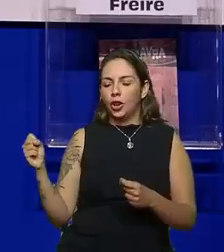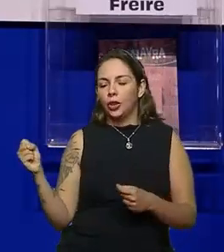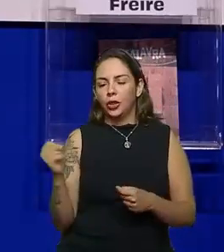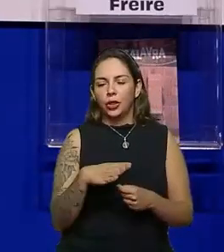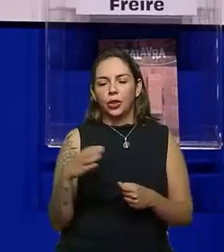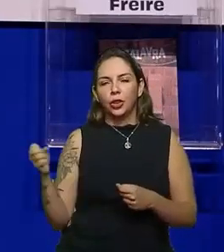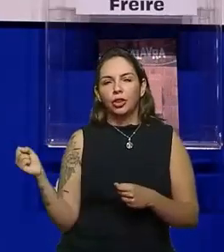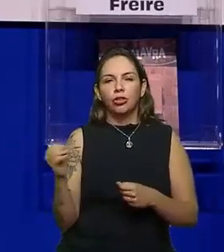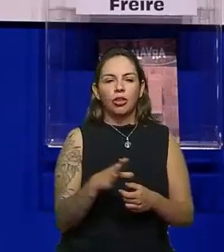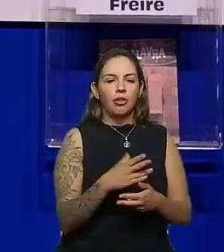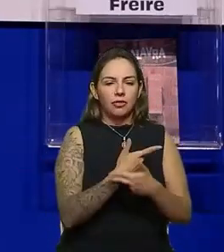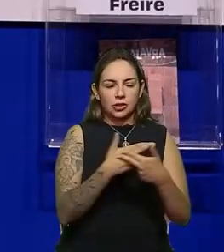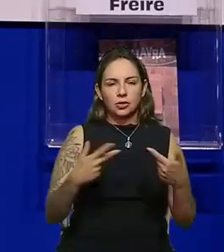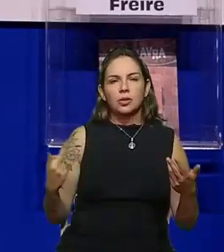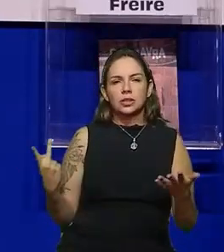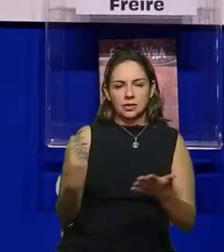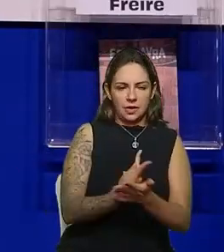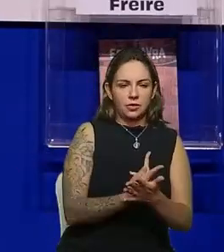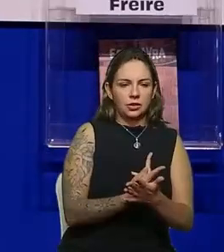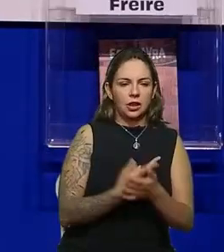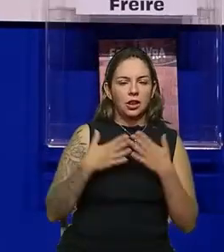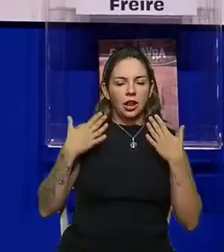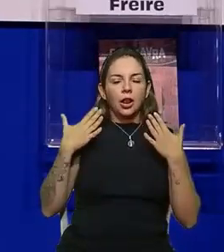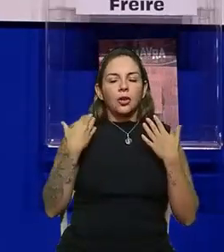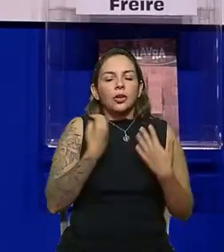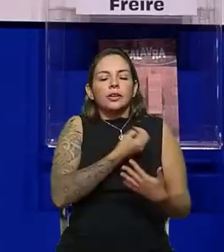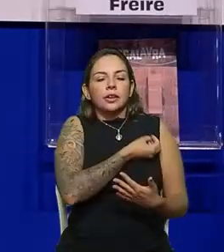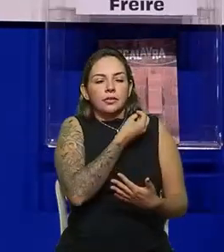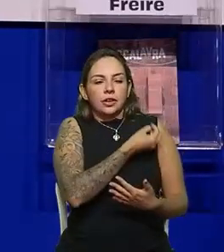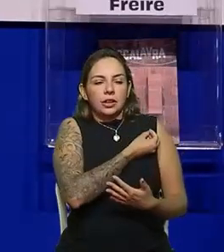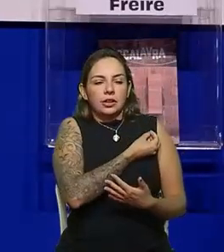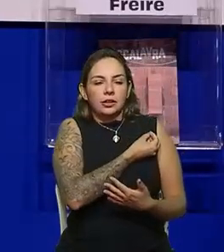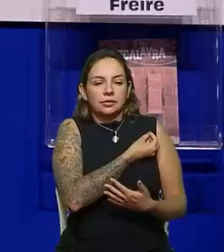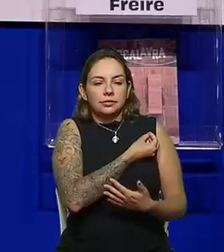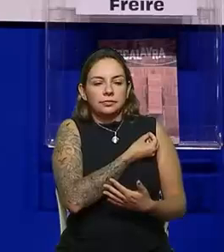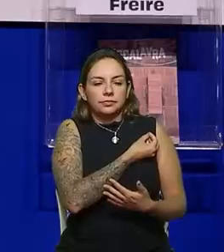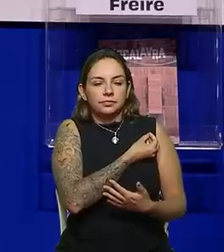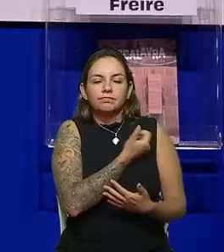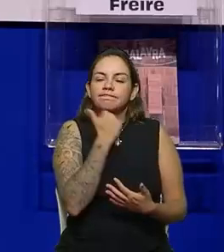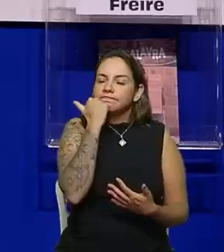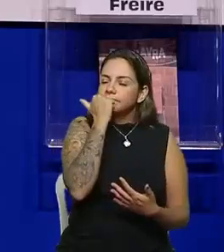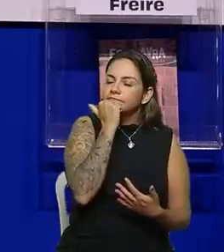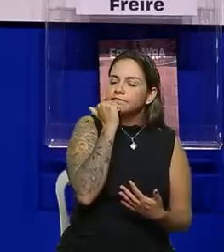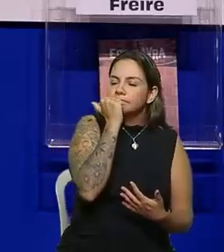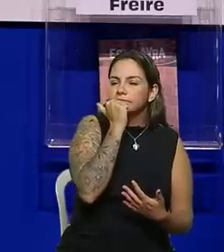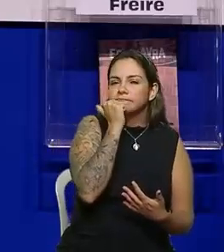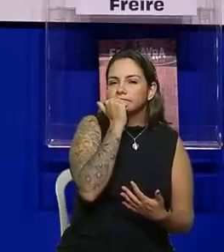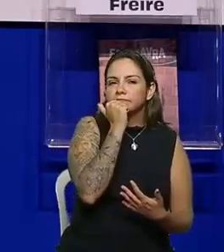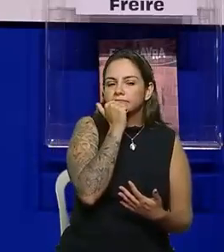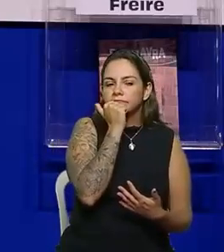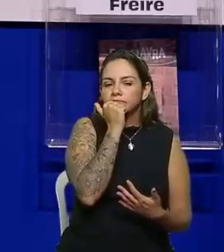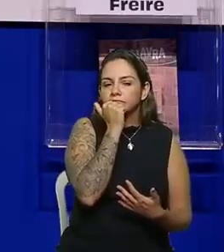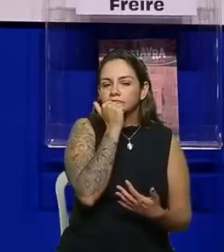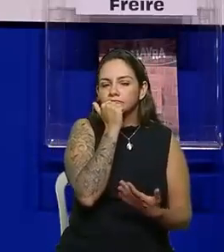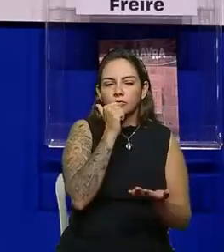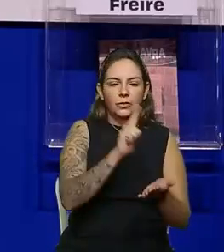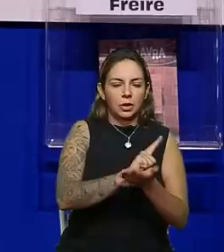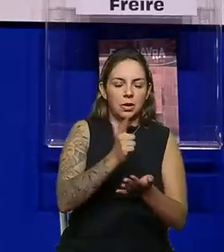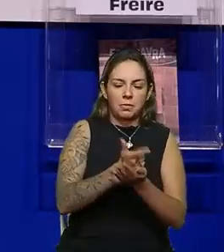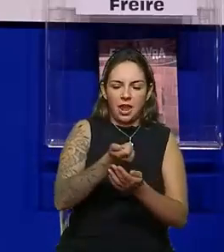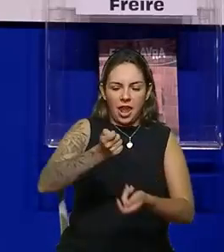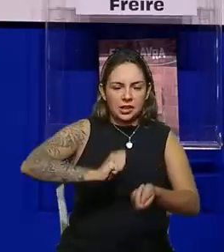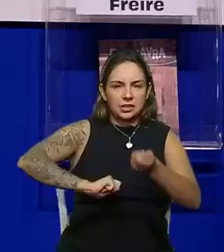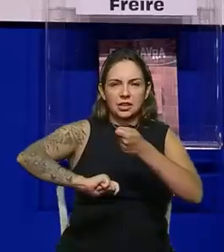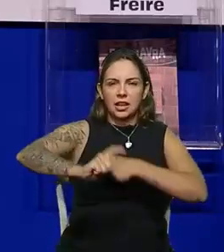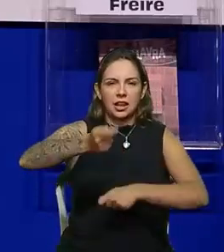e ventres te comunicarão o calor da vida. Beijarás bocas, rasgarás papéis,